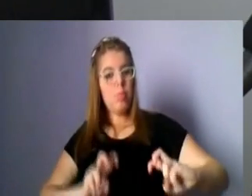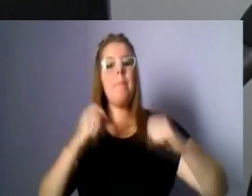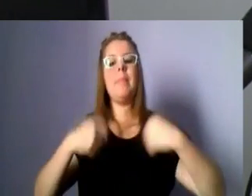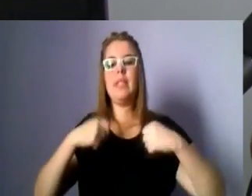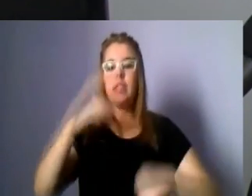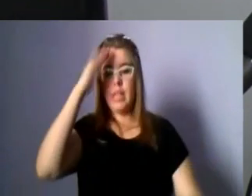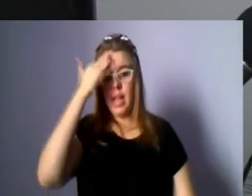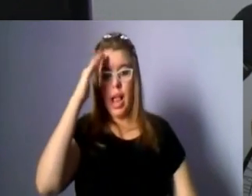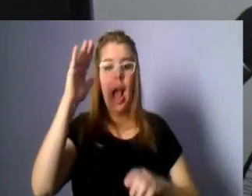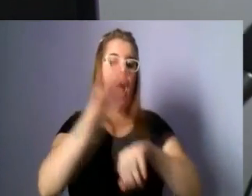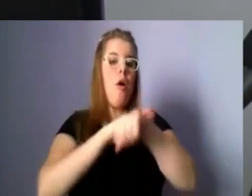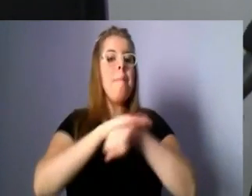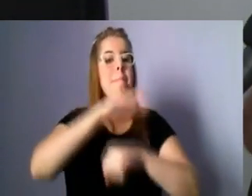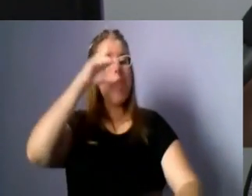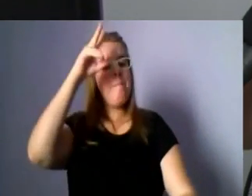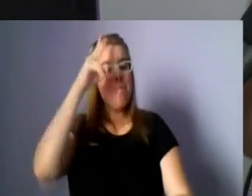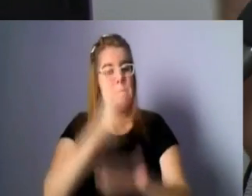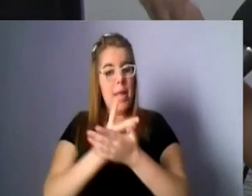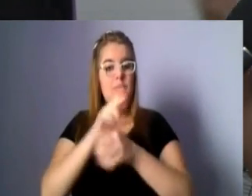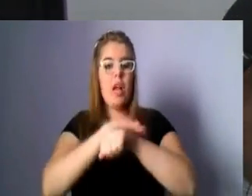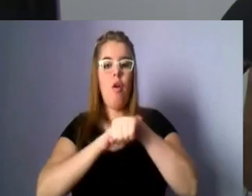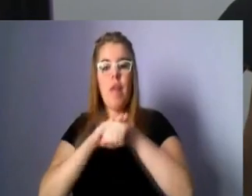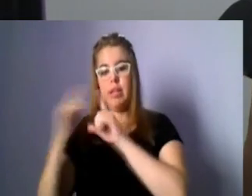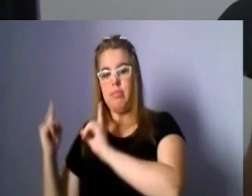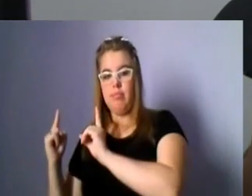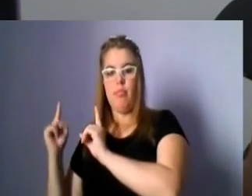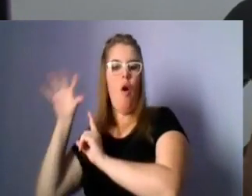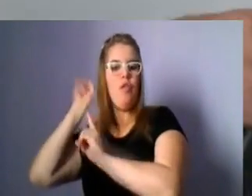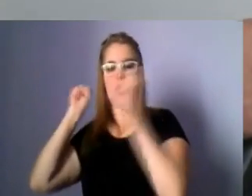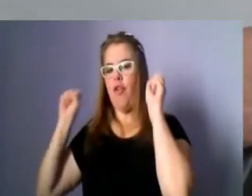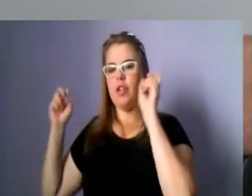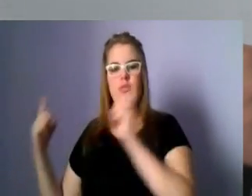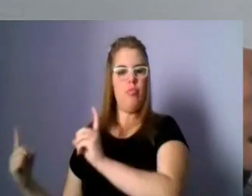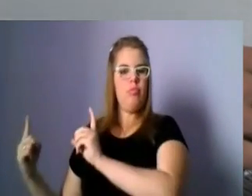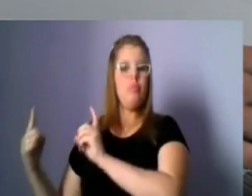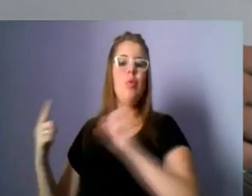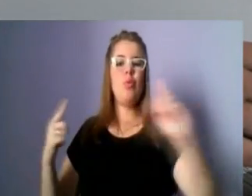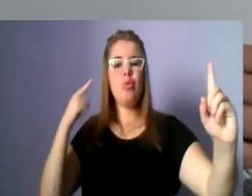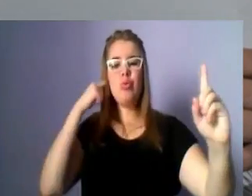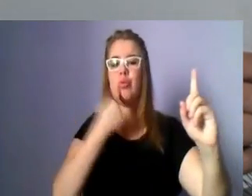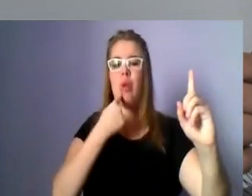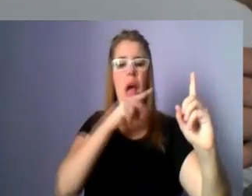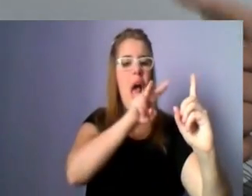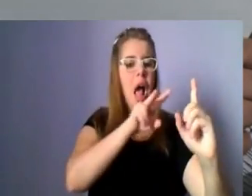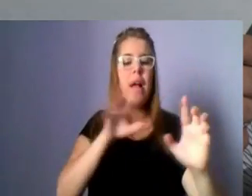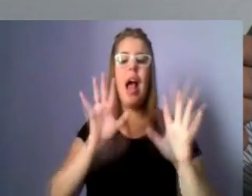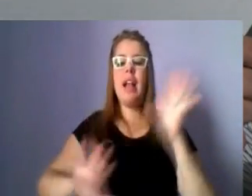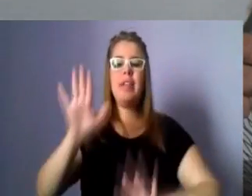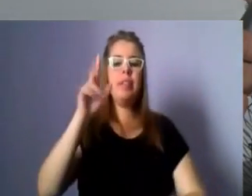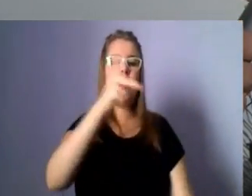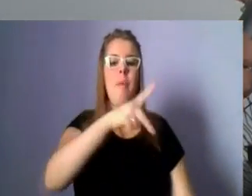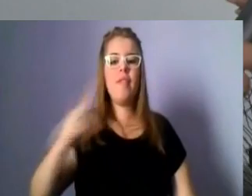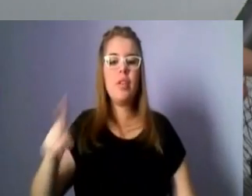da conversa, mesmo que a conversa não seja dirigida a ele. Preciso também tomar cuidado e não ficar falando de costas, o